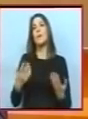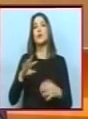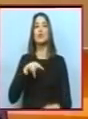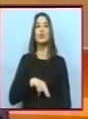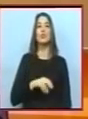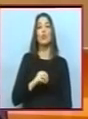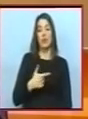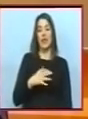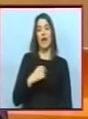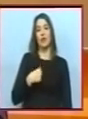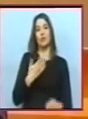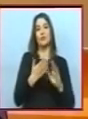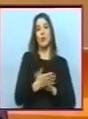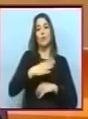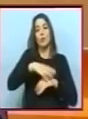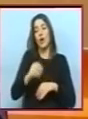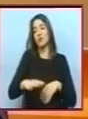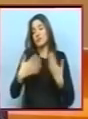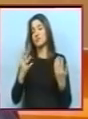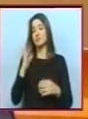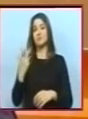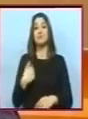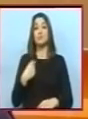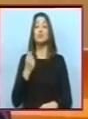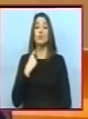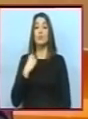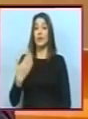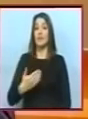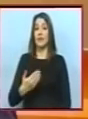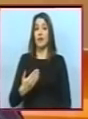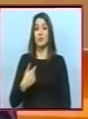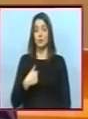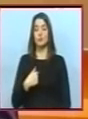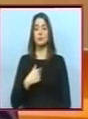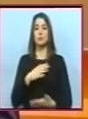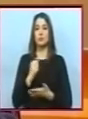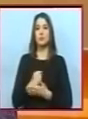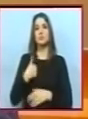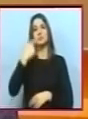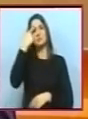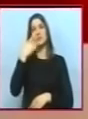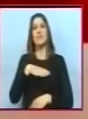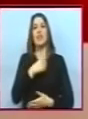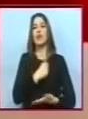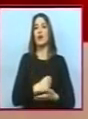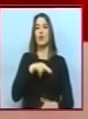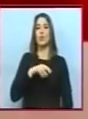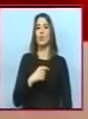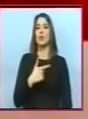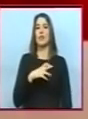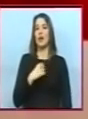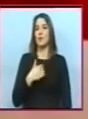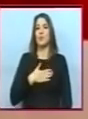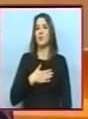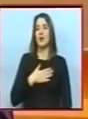outras circunstâncias. Não, quando tirei o curso de Direito não era de todo a pensar em ser notário, acabei por